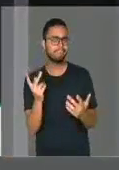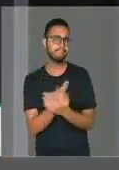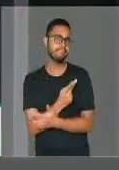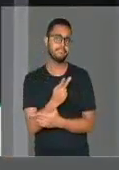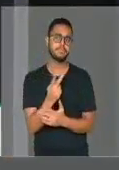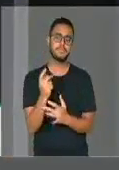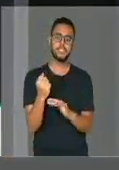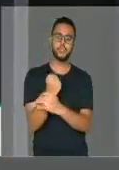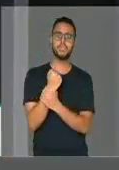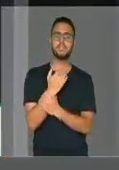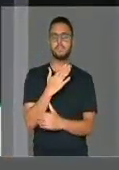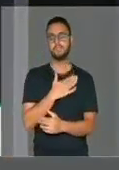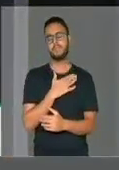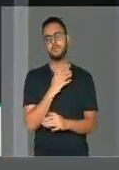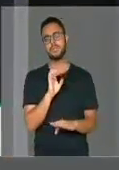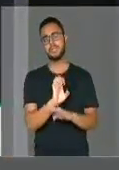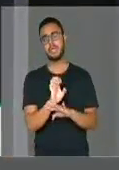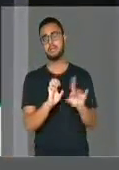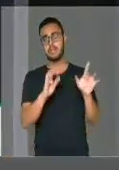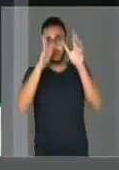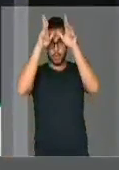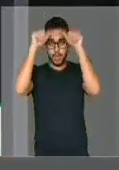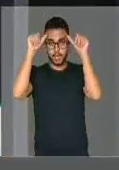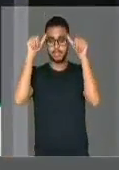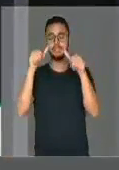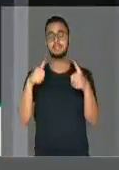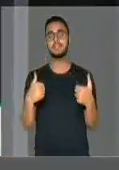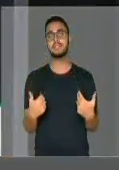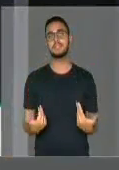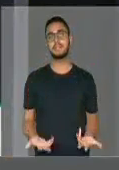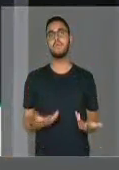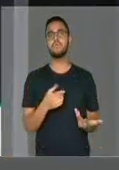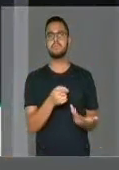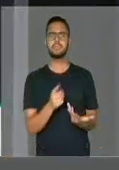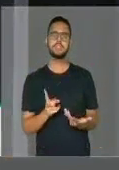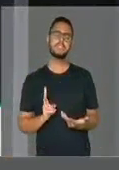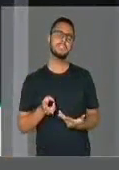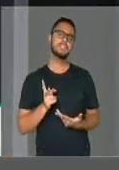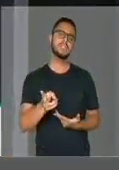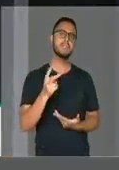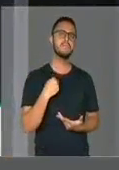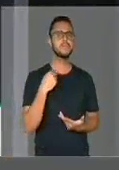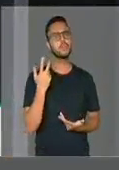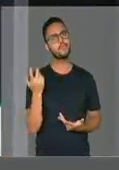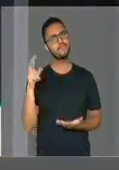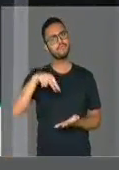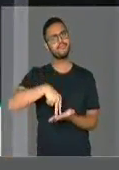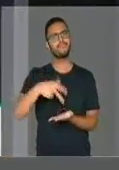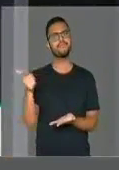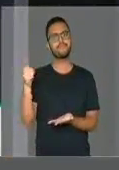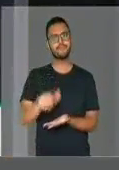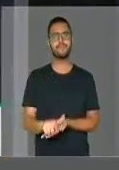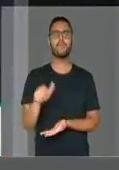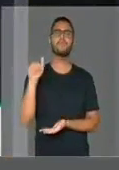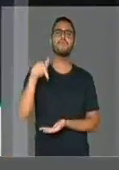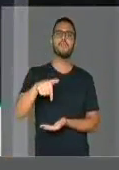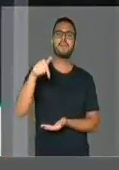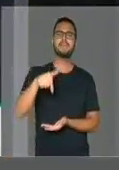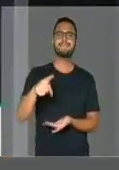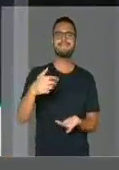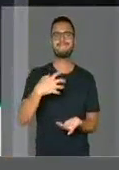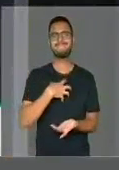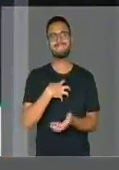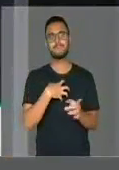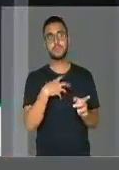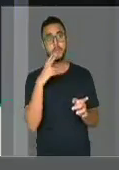no meu estado, o estado do Acre. E a cada vez que retorno a essa tribuna, a coisa se